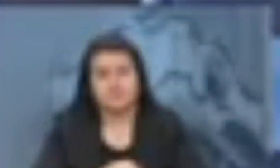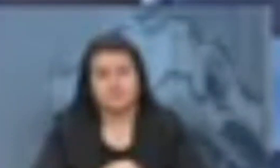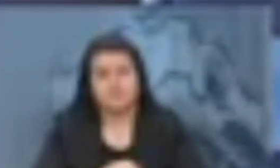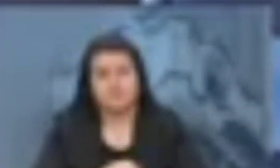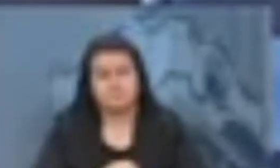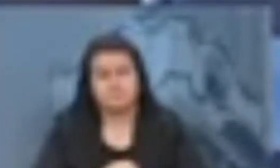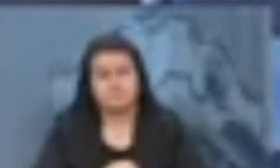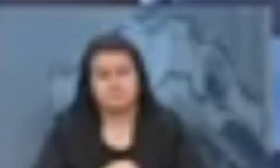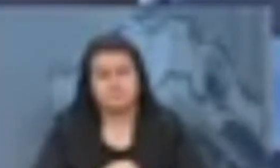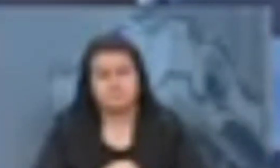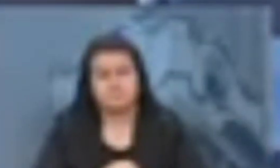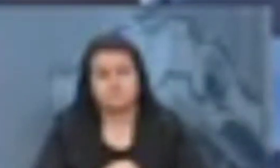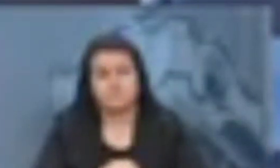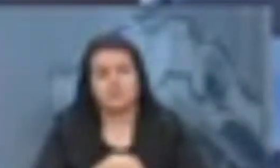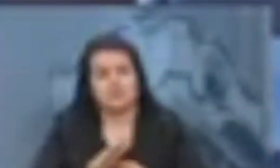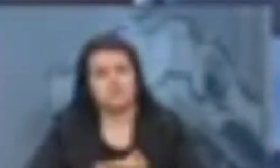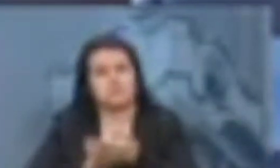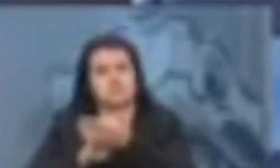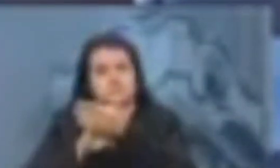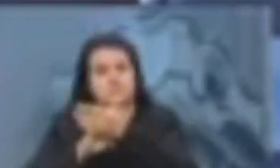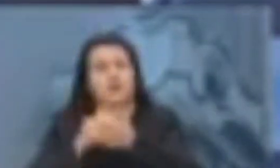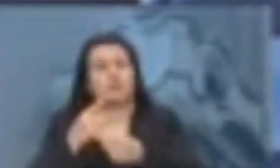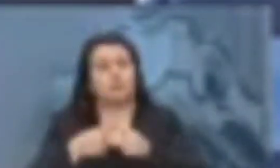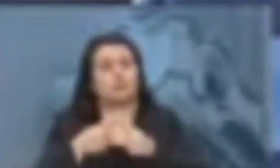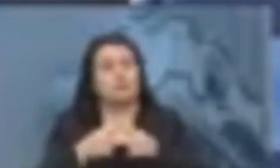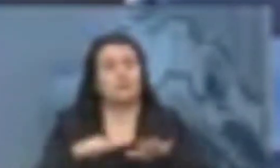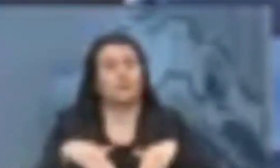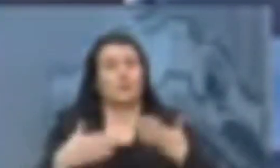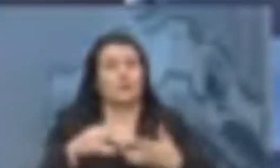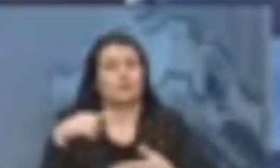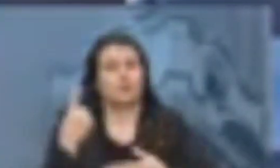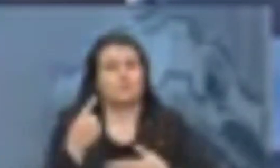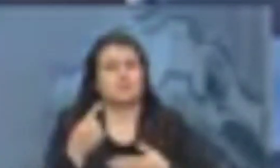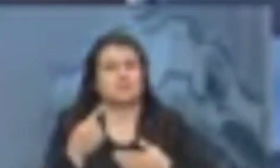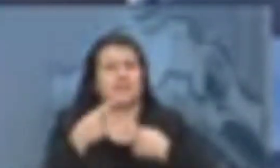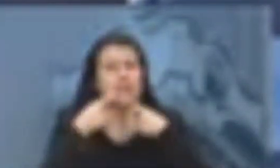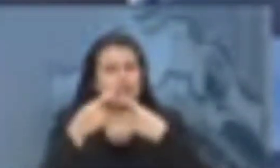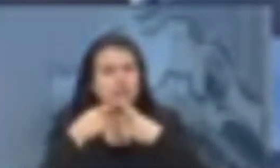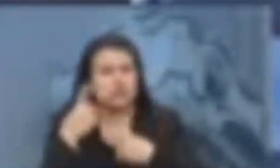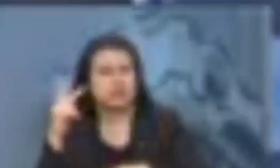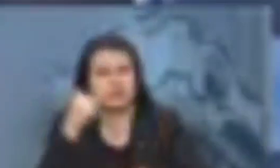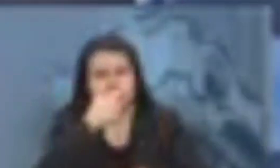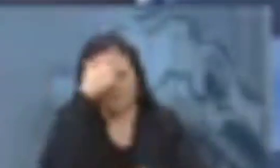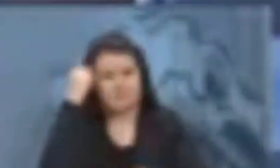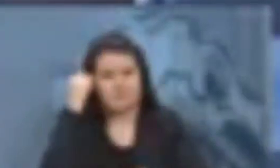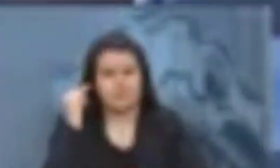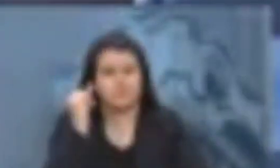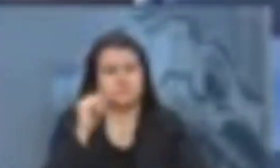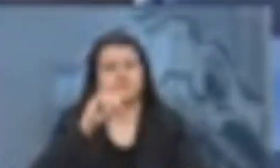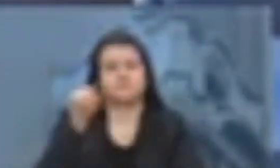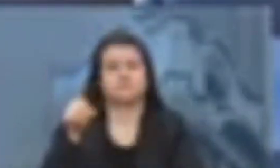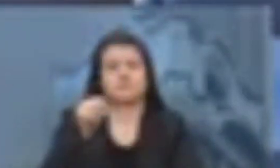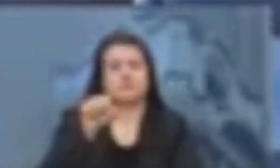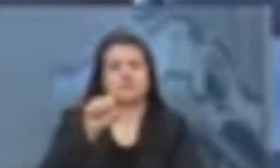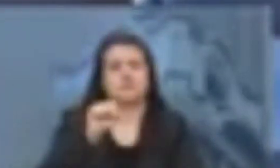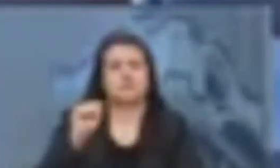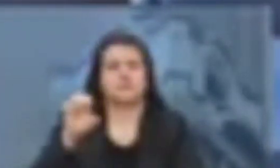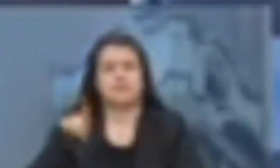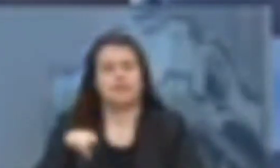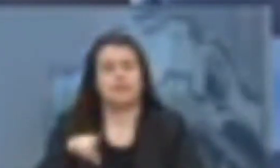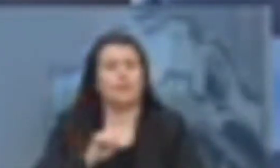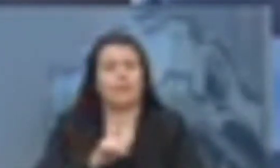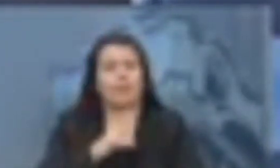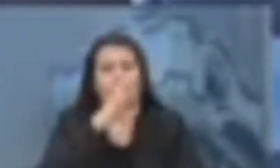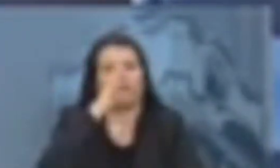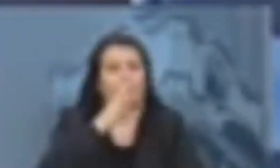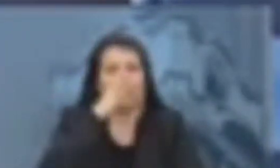E quando a gente critica o prefeito, Gessé, não é uma crítica rasa, não é uma